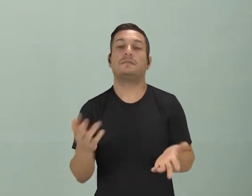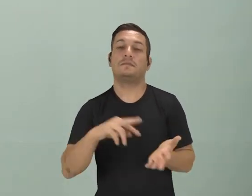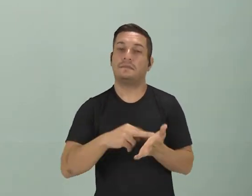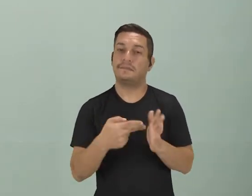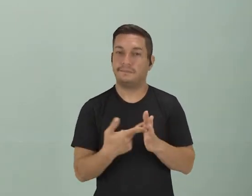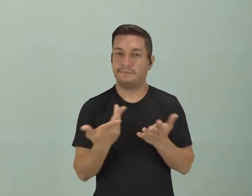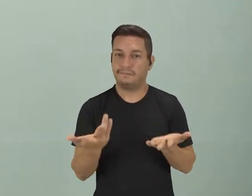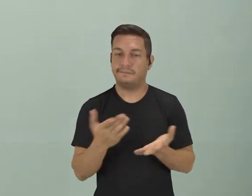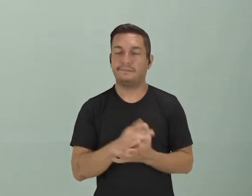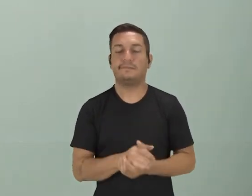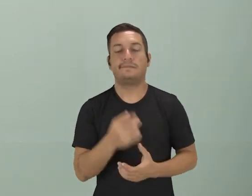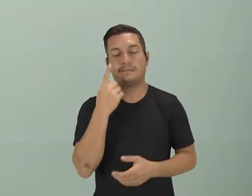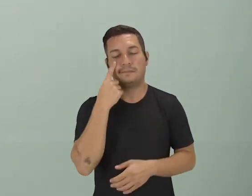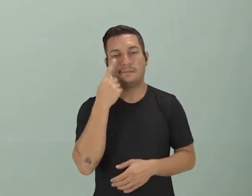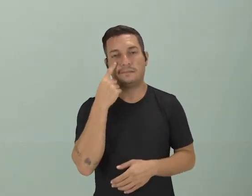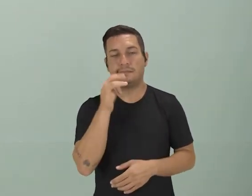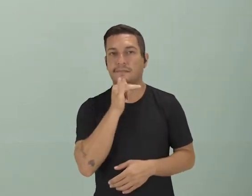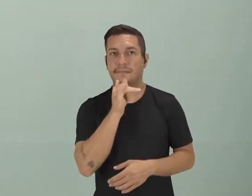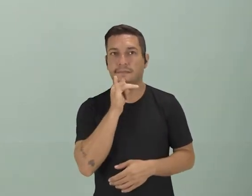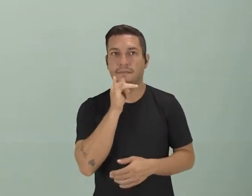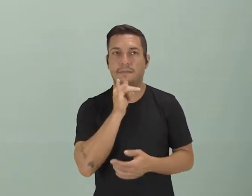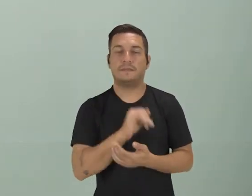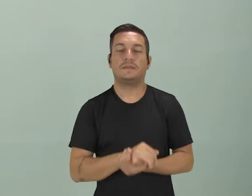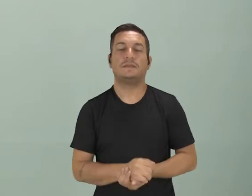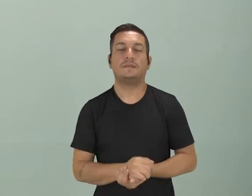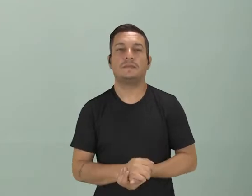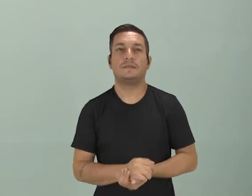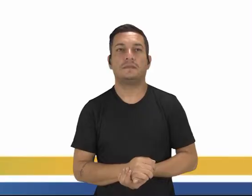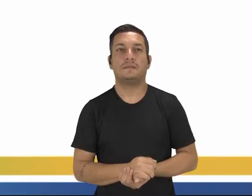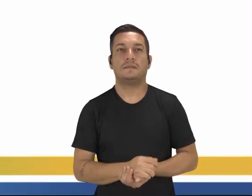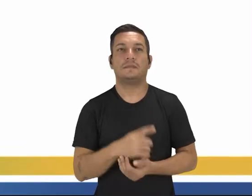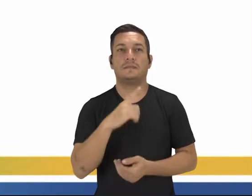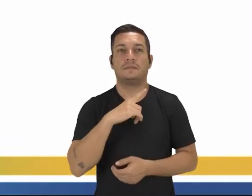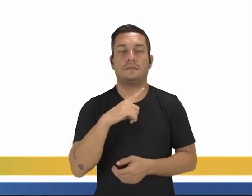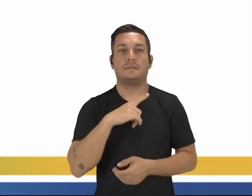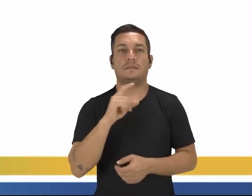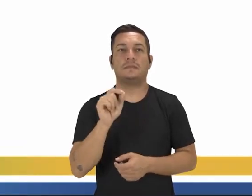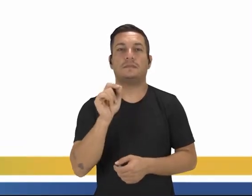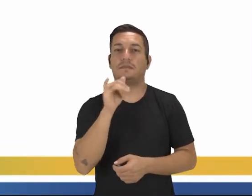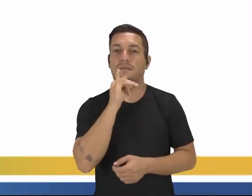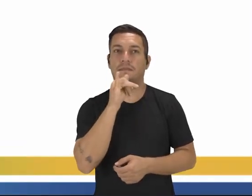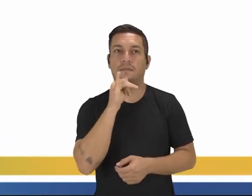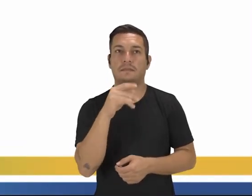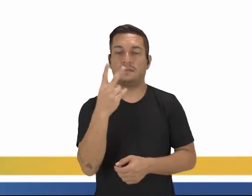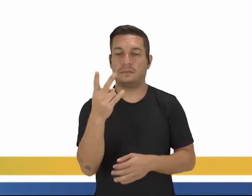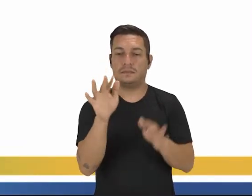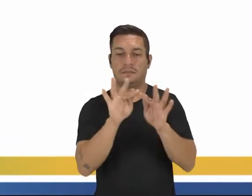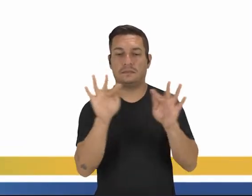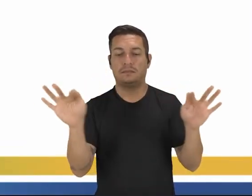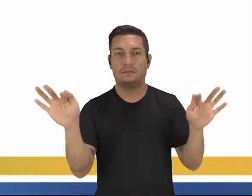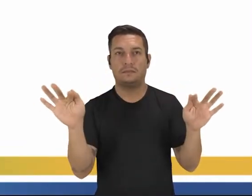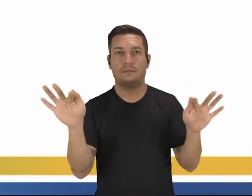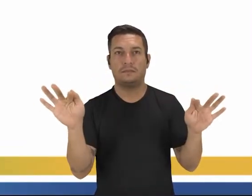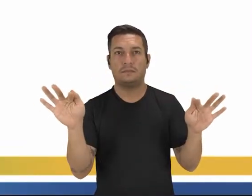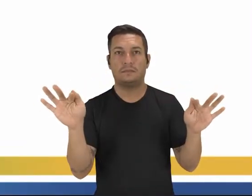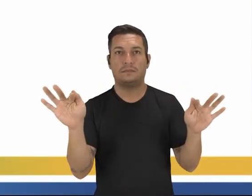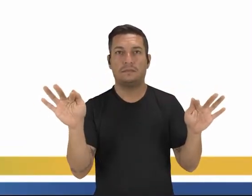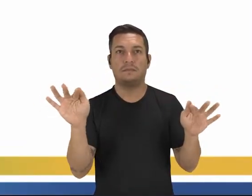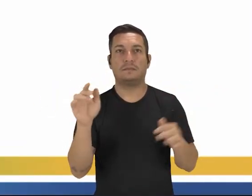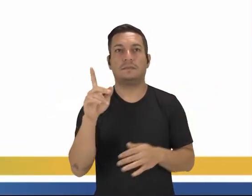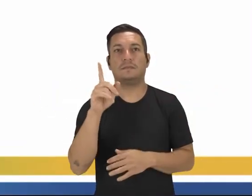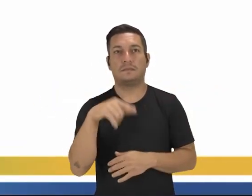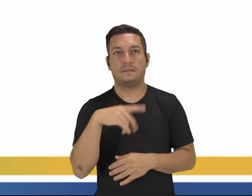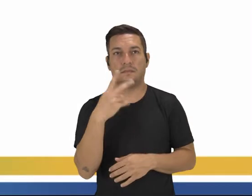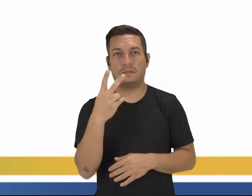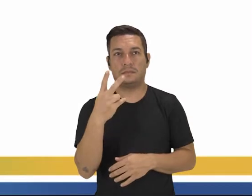para a gente. Vamos ver aqui uns exemplos da estrutura. Nós temos um exemplo com duas frases ou orações